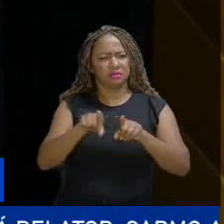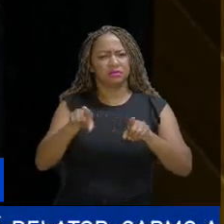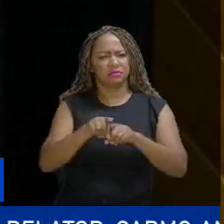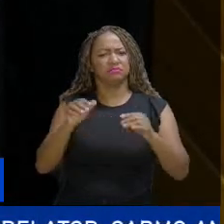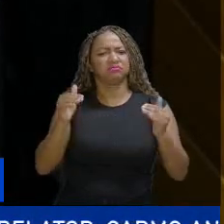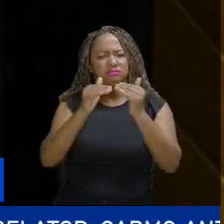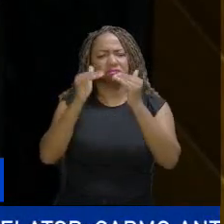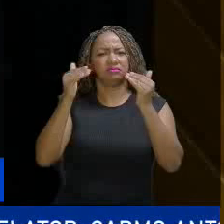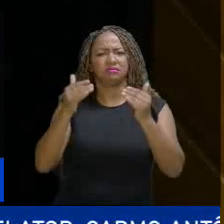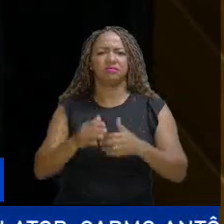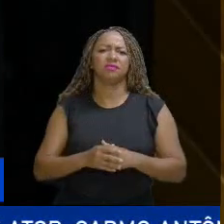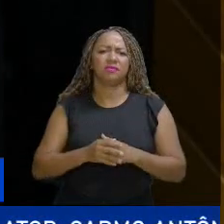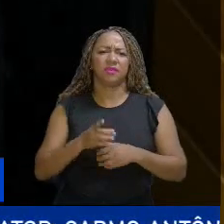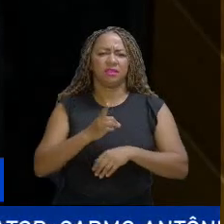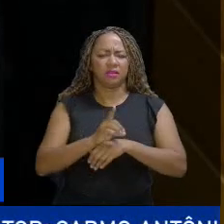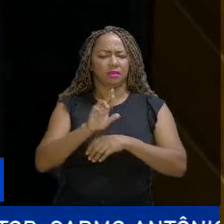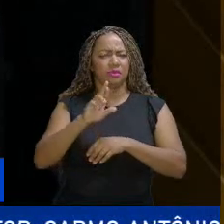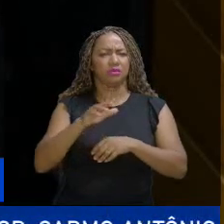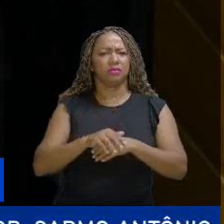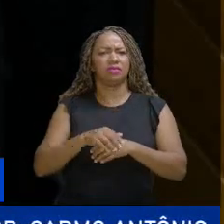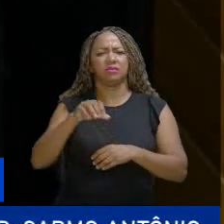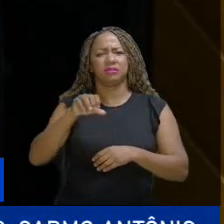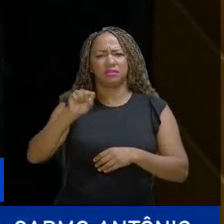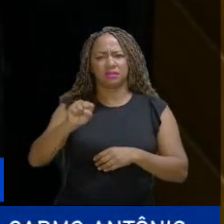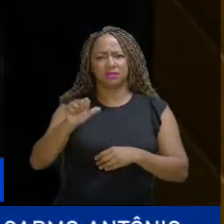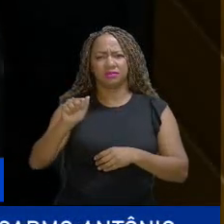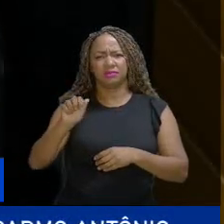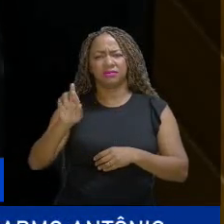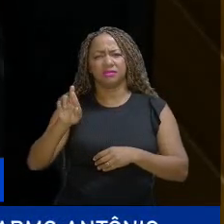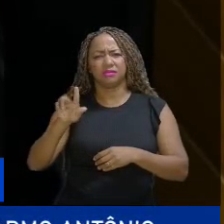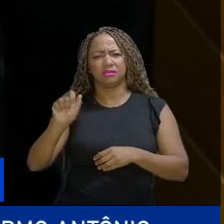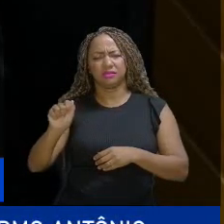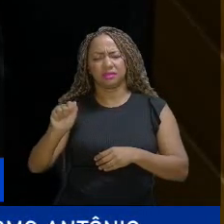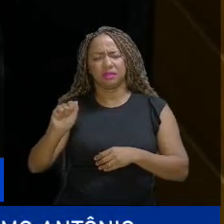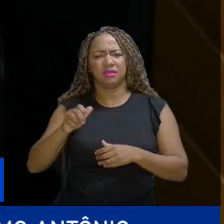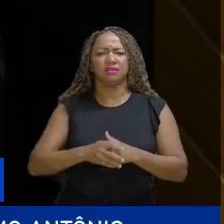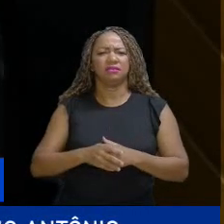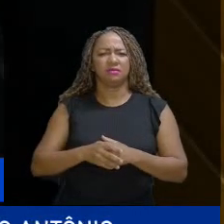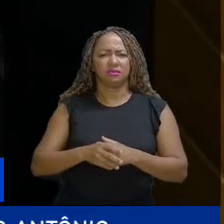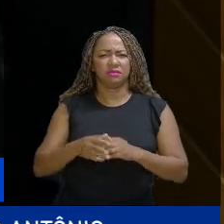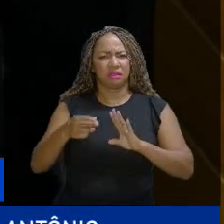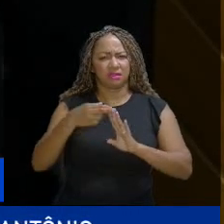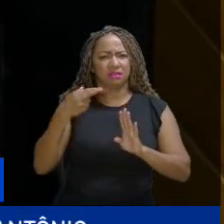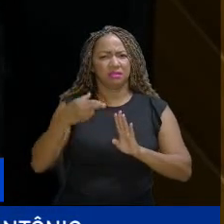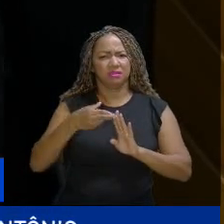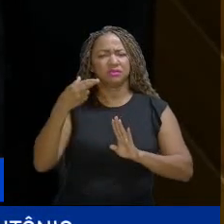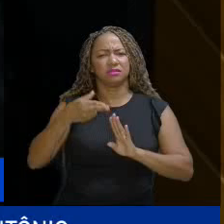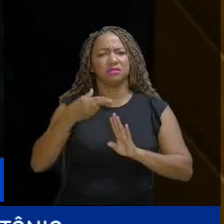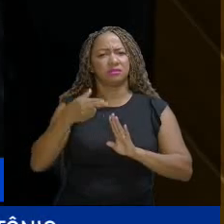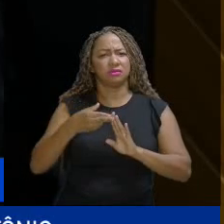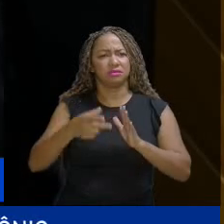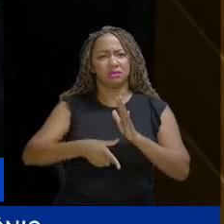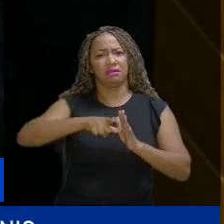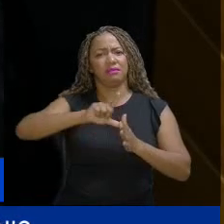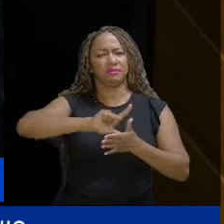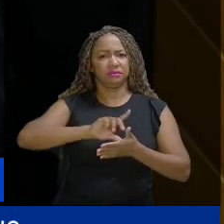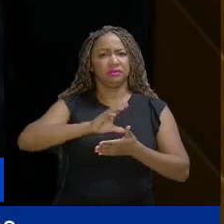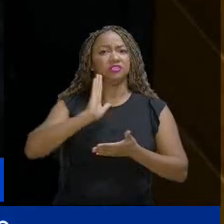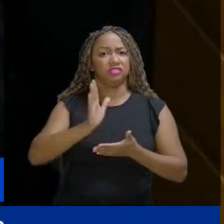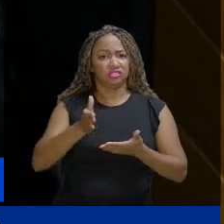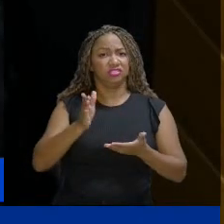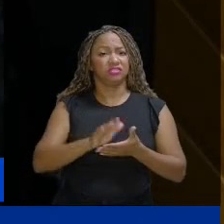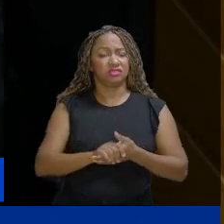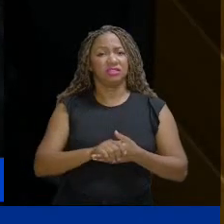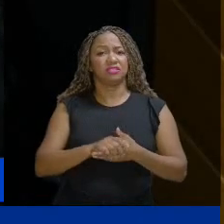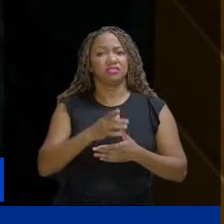até do parecer da doutora Sara, eu estava vendo a resolução. Ele é negro, de pele clara, tem cabelos castanhos escuros. Já tinha sido revogada,